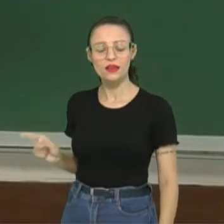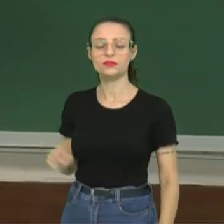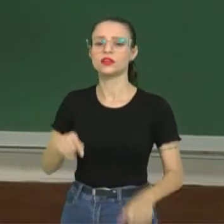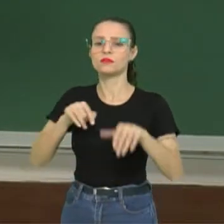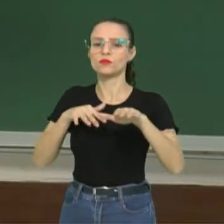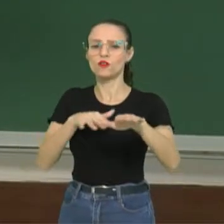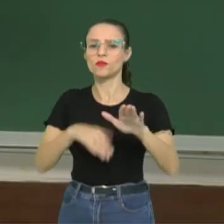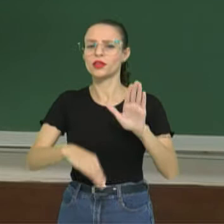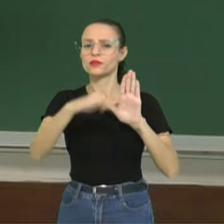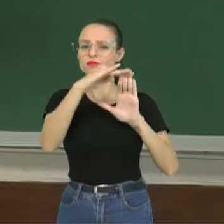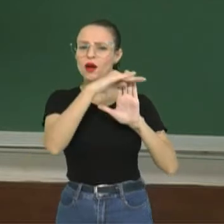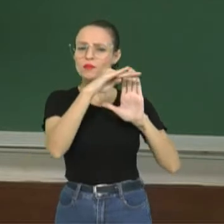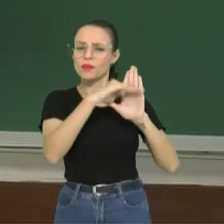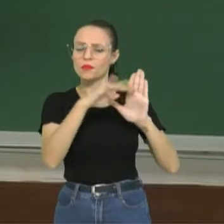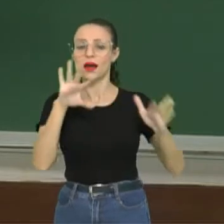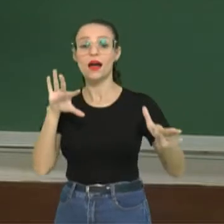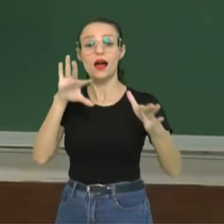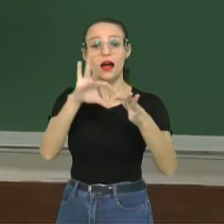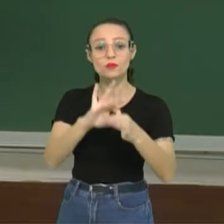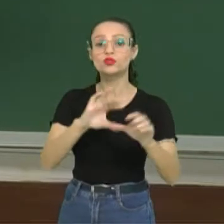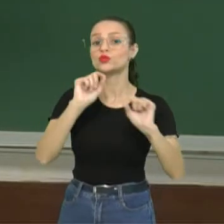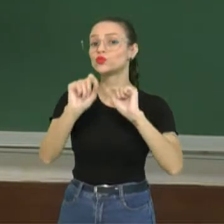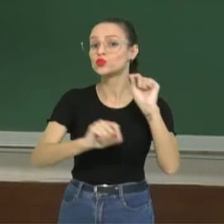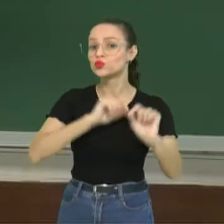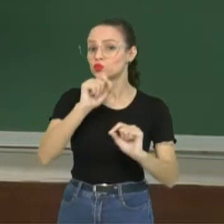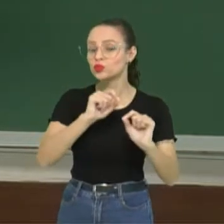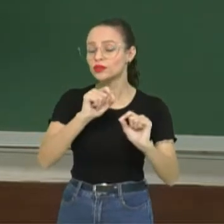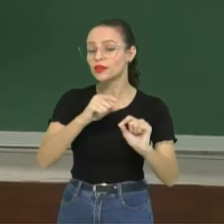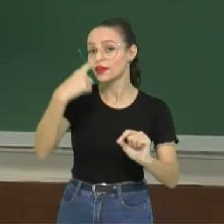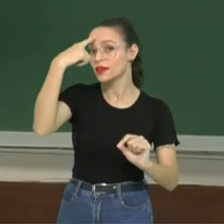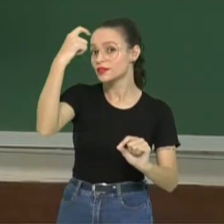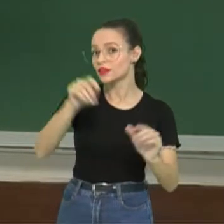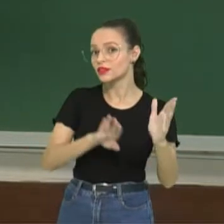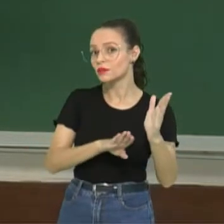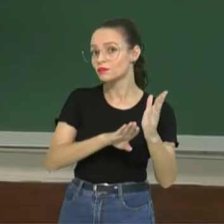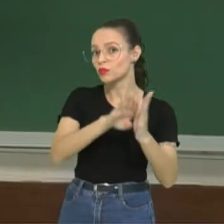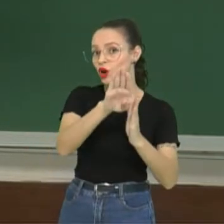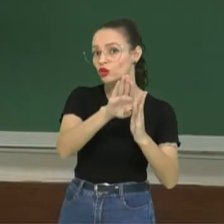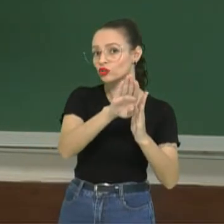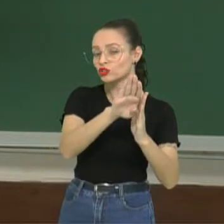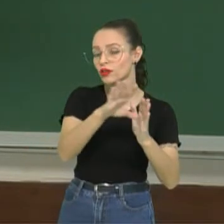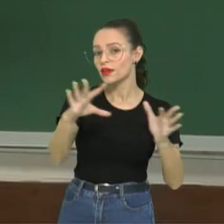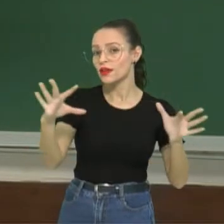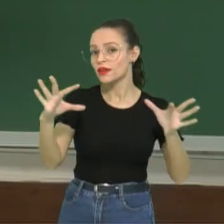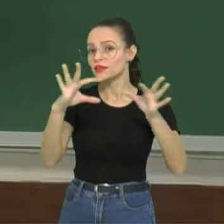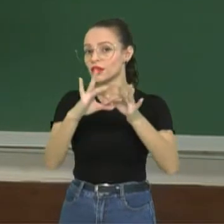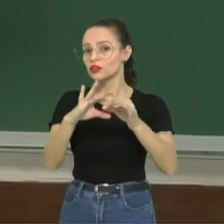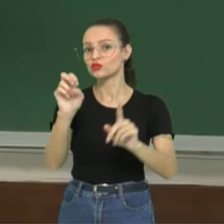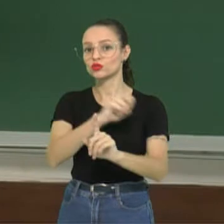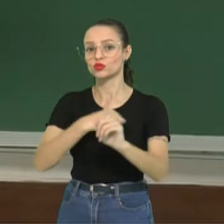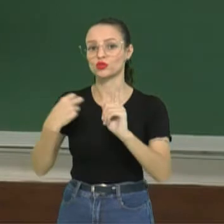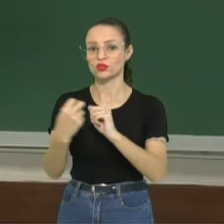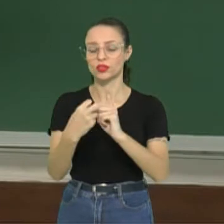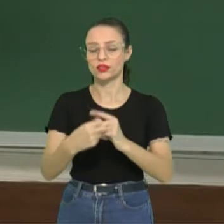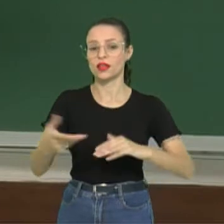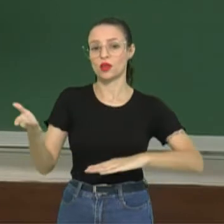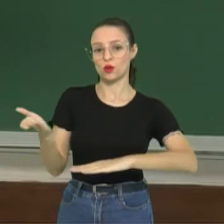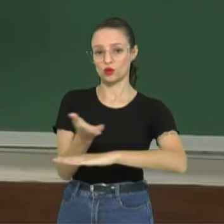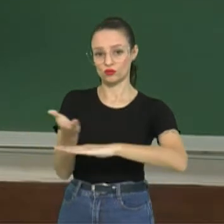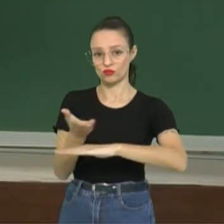ideias que se aproximam do que a gente compreende como ideias progressistas no na sociedade